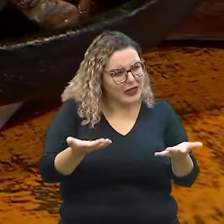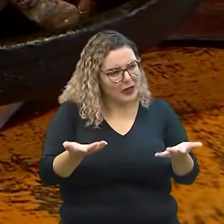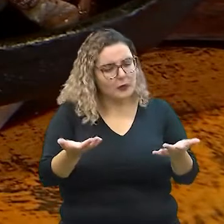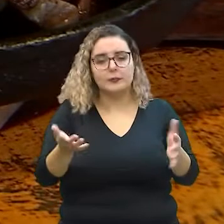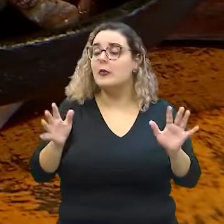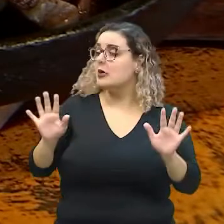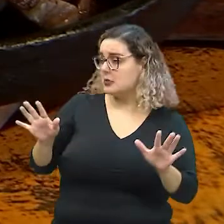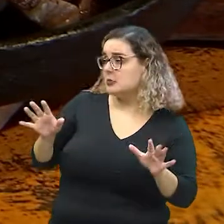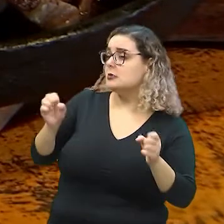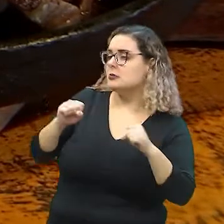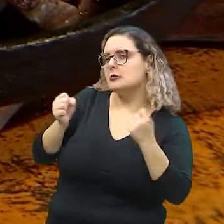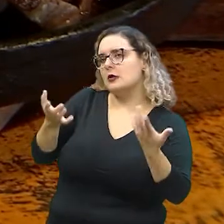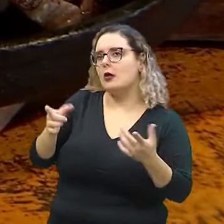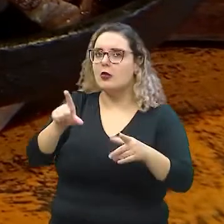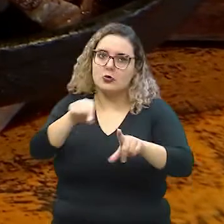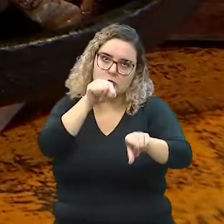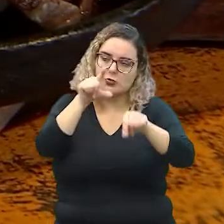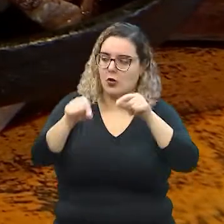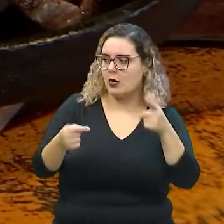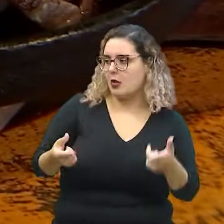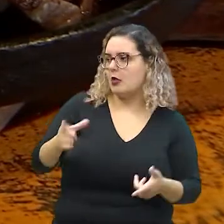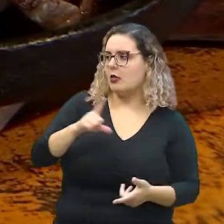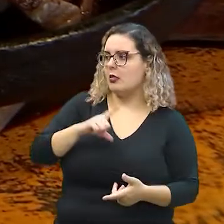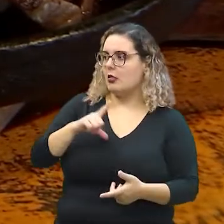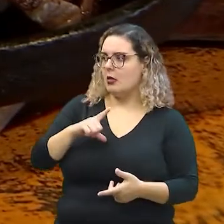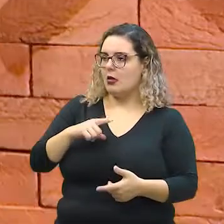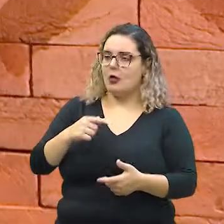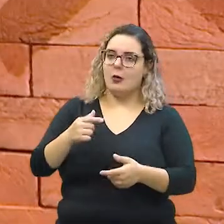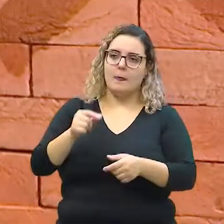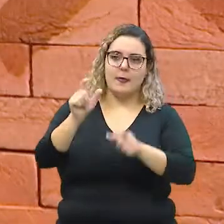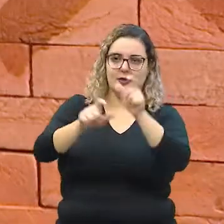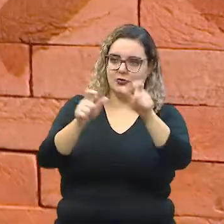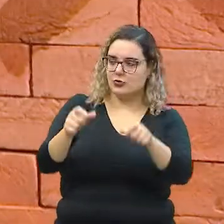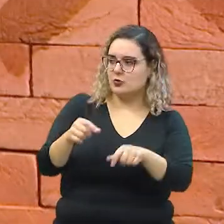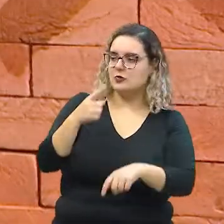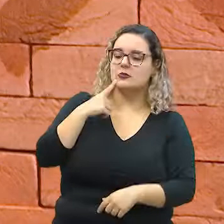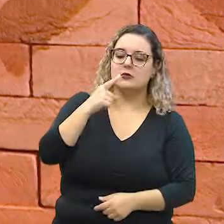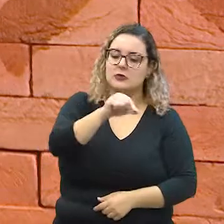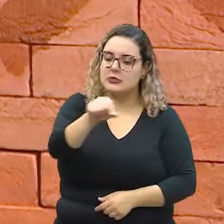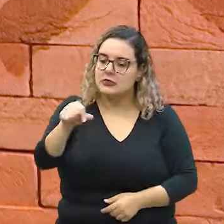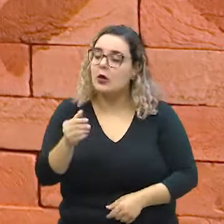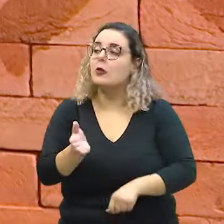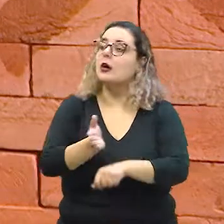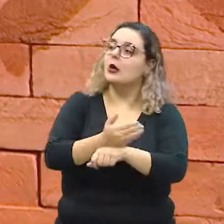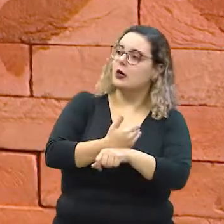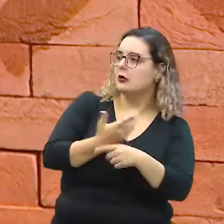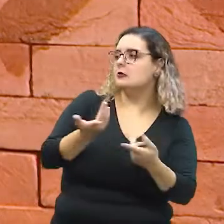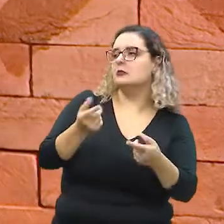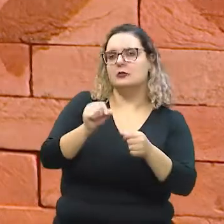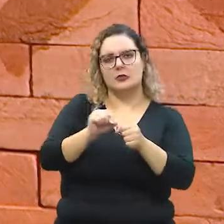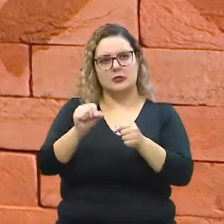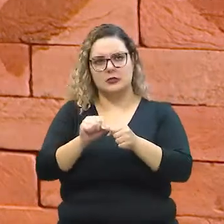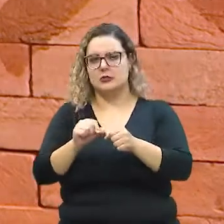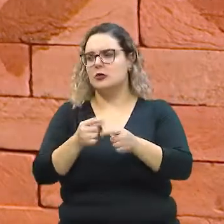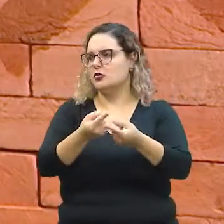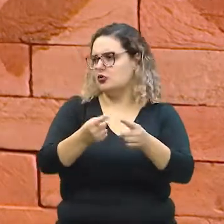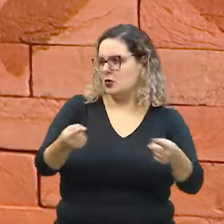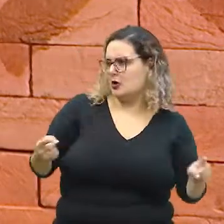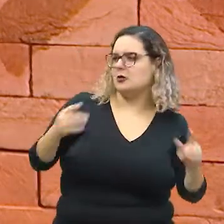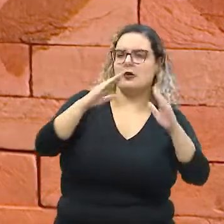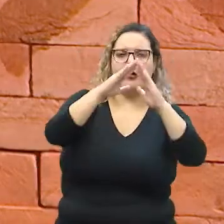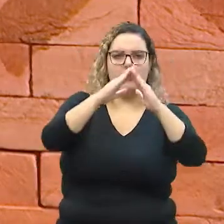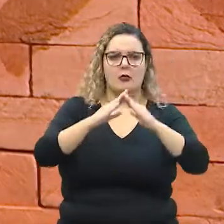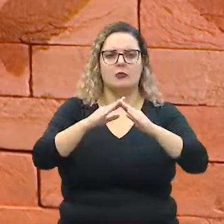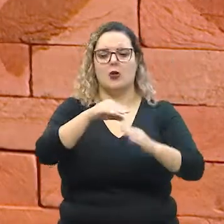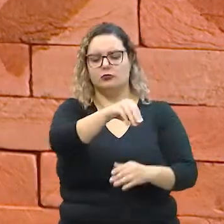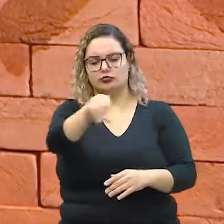de assado, assim. Tem gente que salga antes, não tem problema, né, como a gente fazia assim com os nossos pais, churrasco em casa, pega, passa